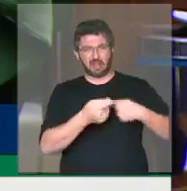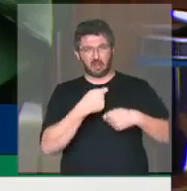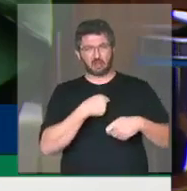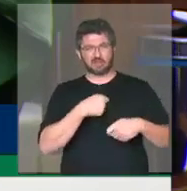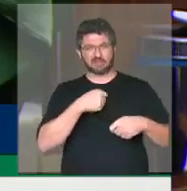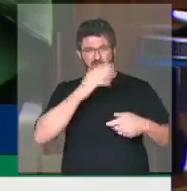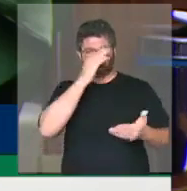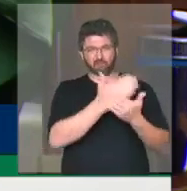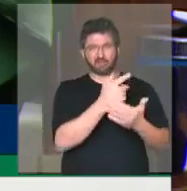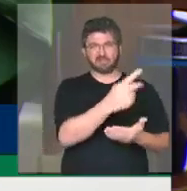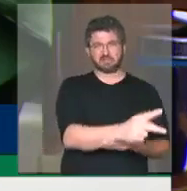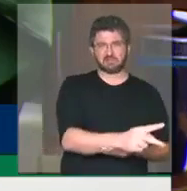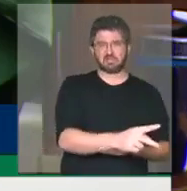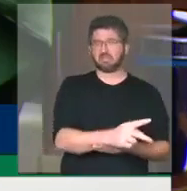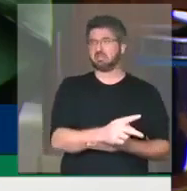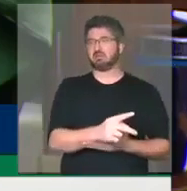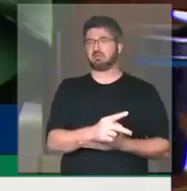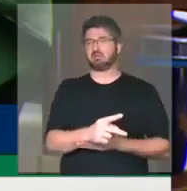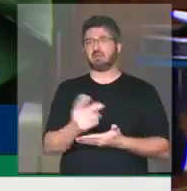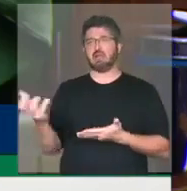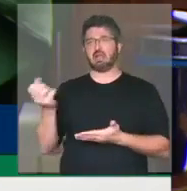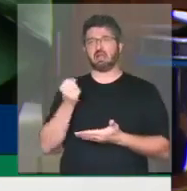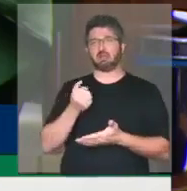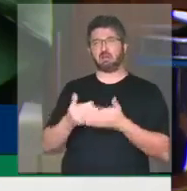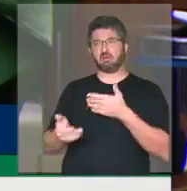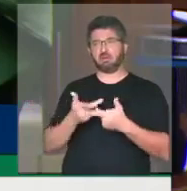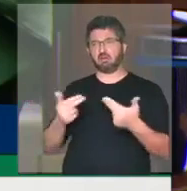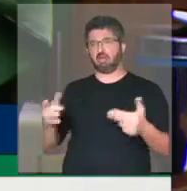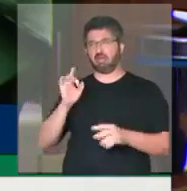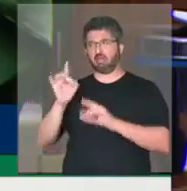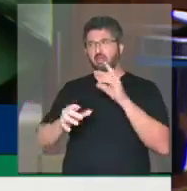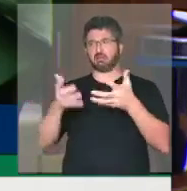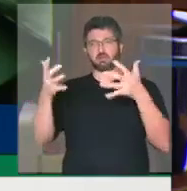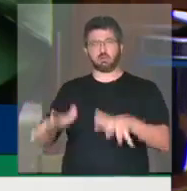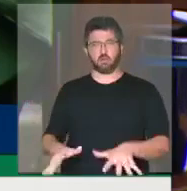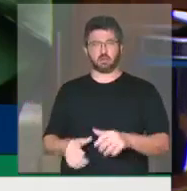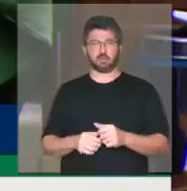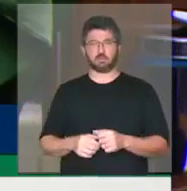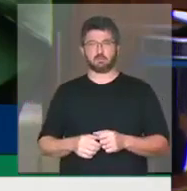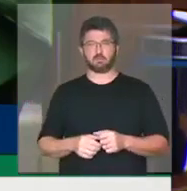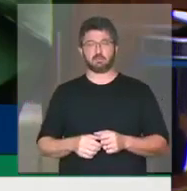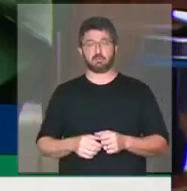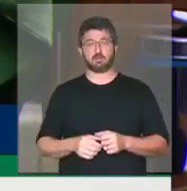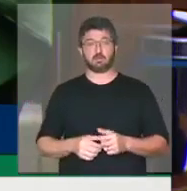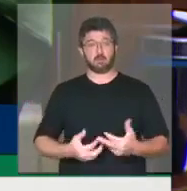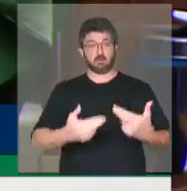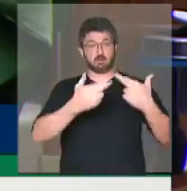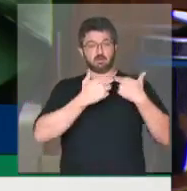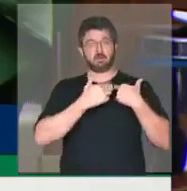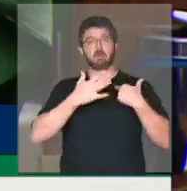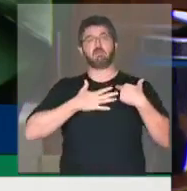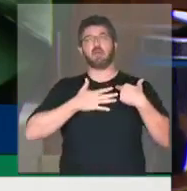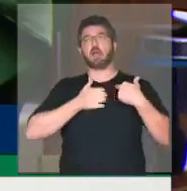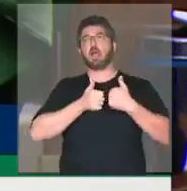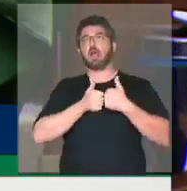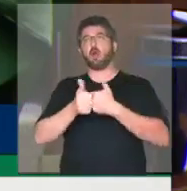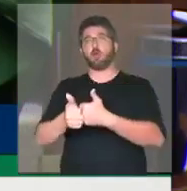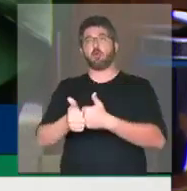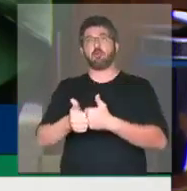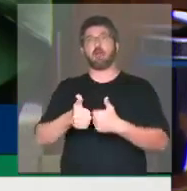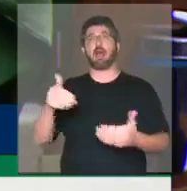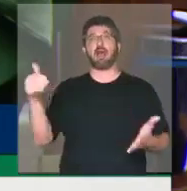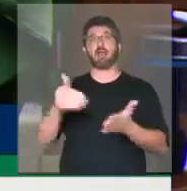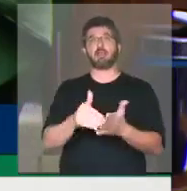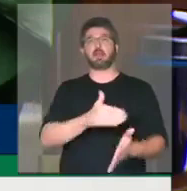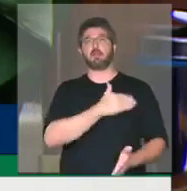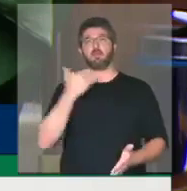sua terra para receber qualquer tipo de privilégio, e que aquele mandato o acompanharia enquanto ele